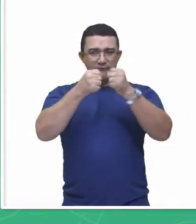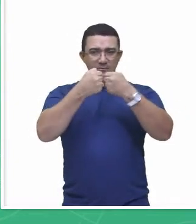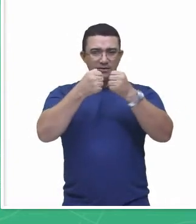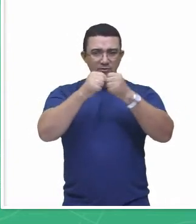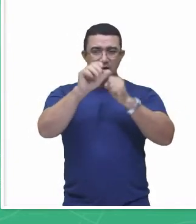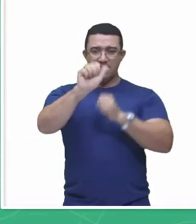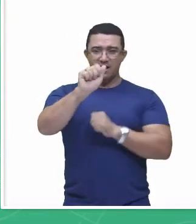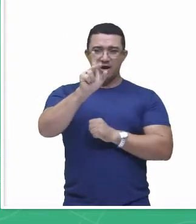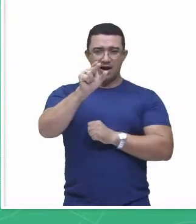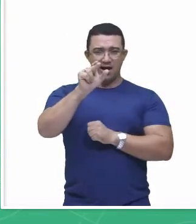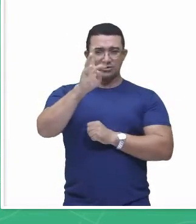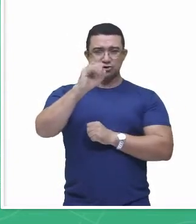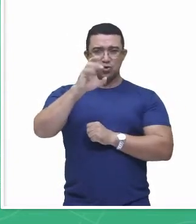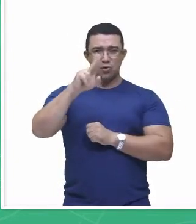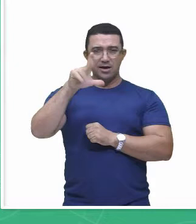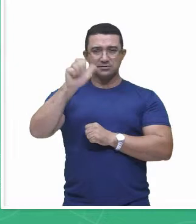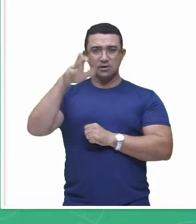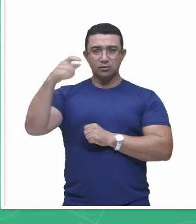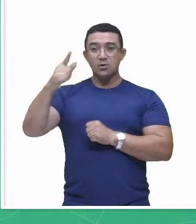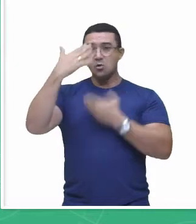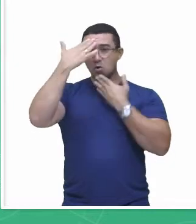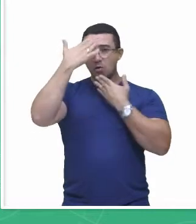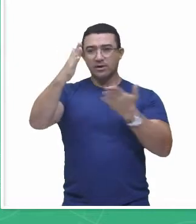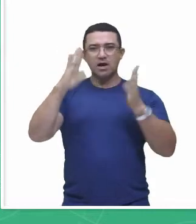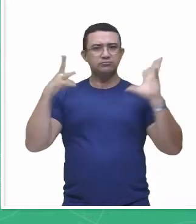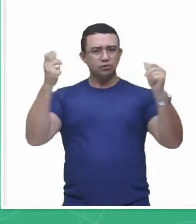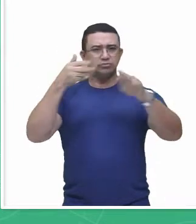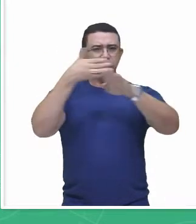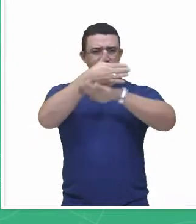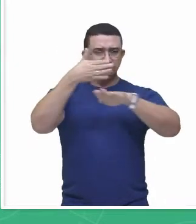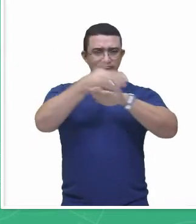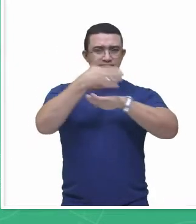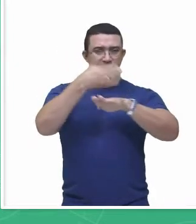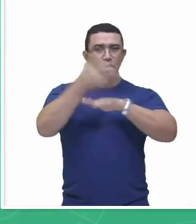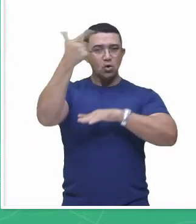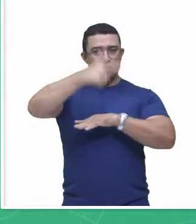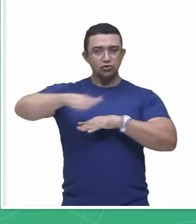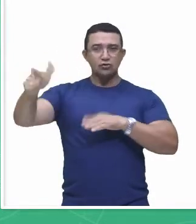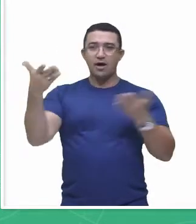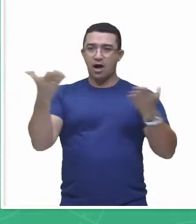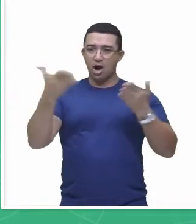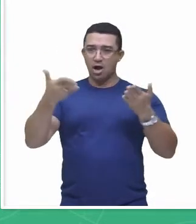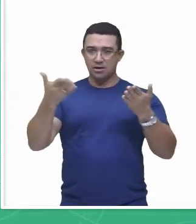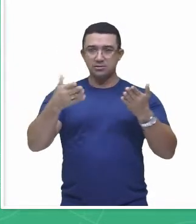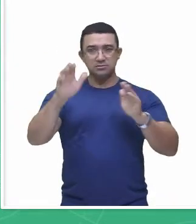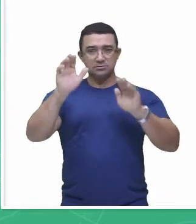Muito obrigada pela participação de vocês e vamos prosseguir o exercitando com língua espanhola.